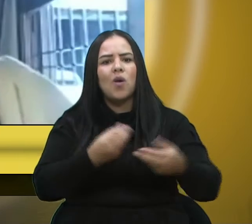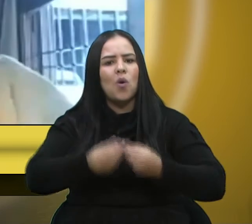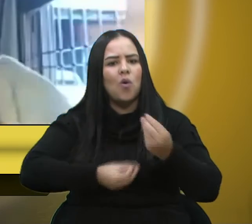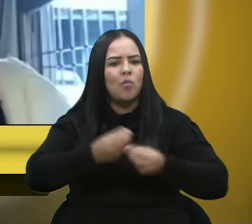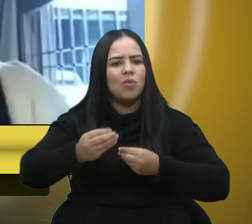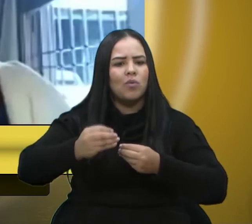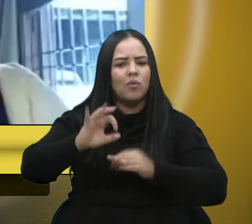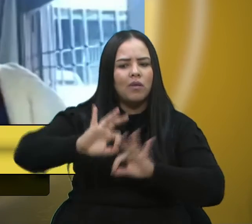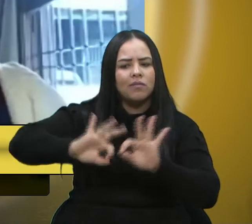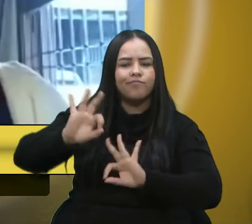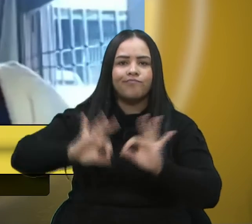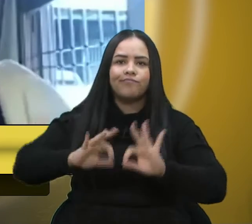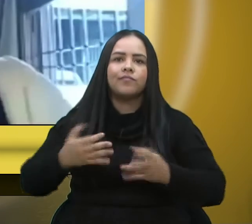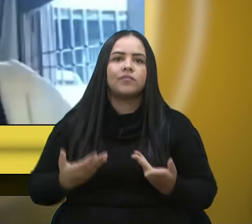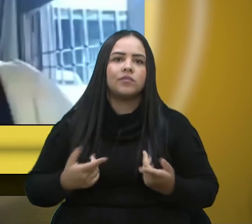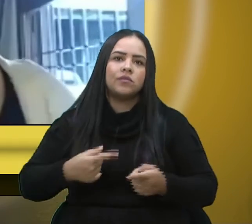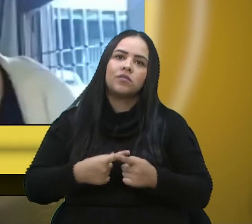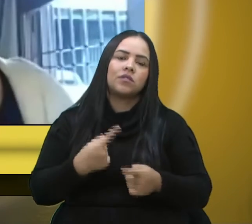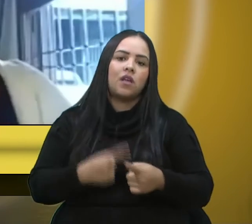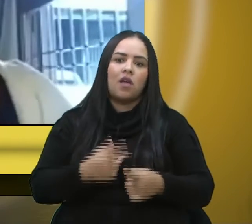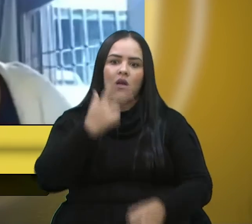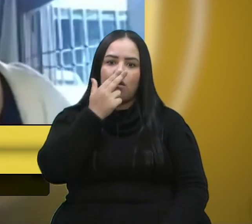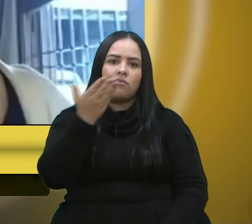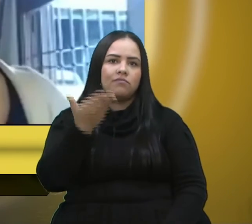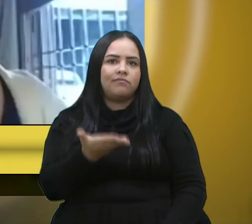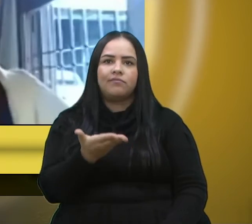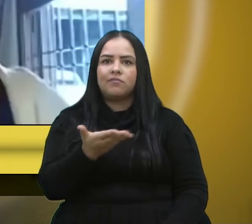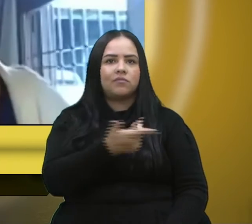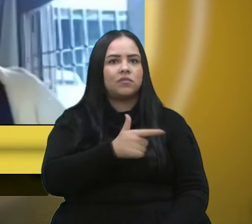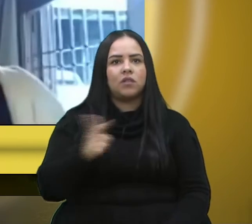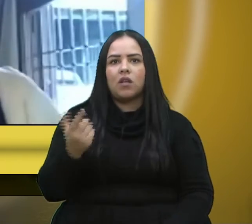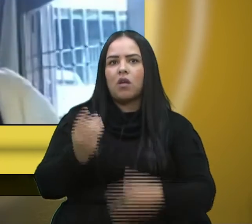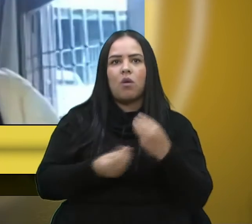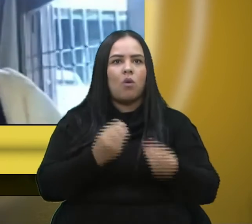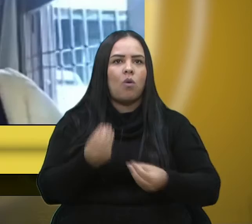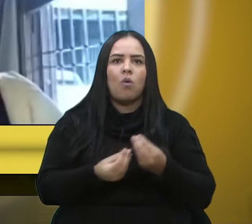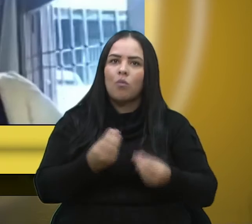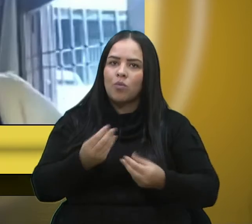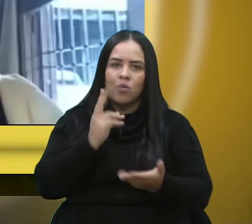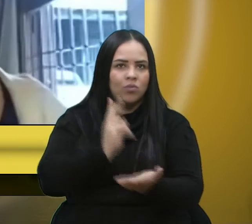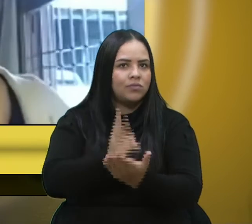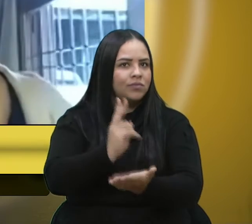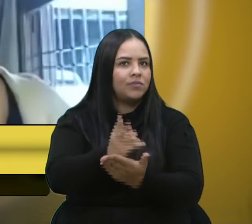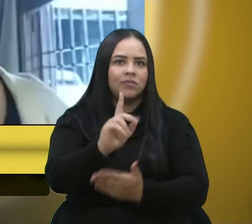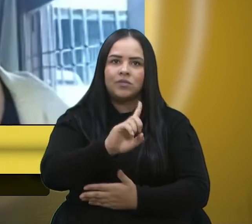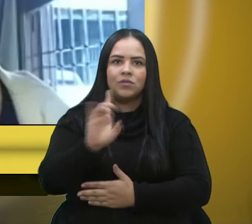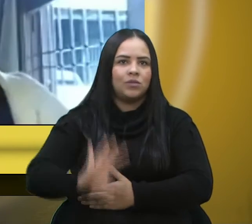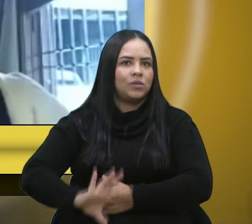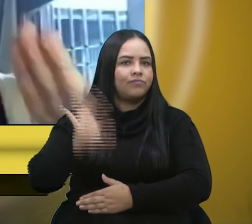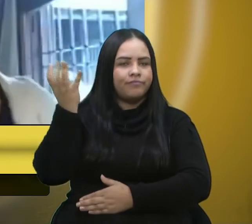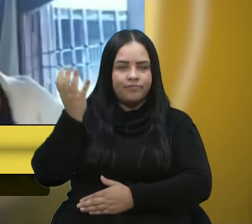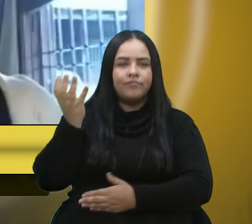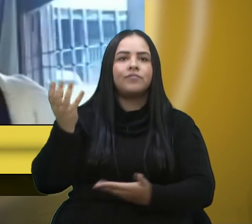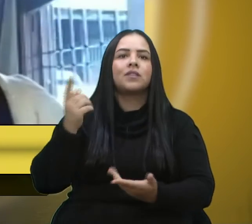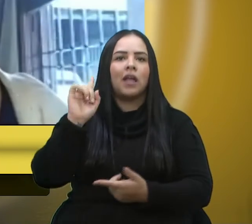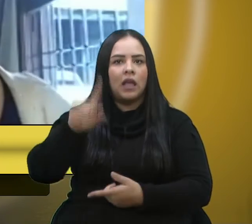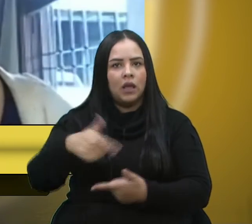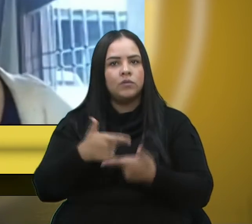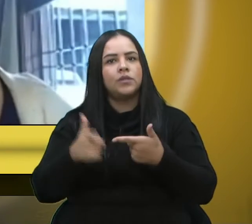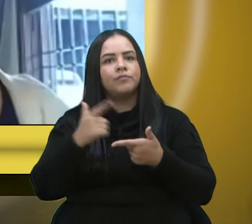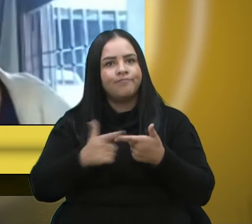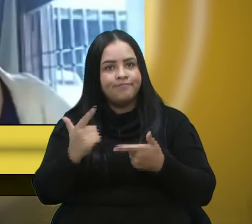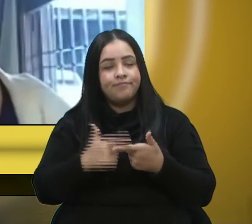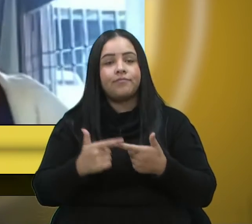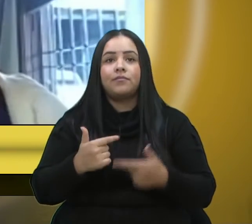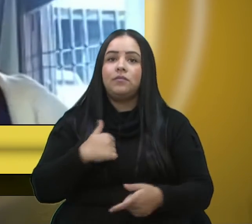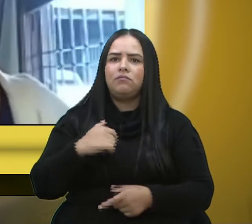todas as condições. Porque da forma como está comprovado de que já não funciona mais, né? Já não funciona mais, e isso é um problema. E aí eu